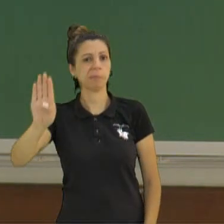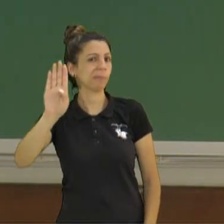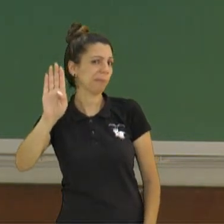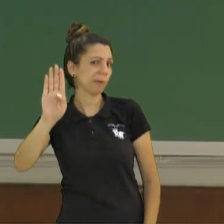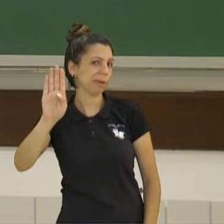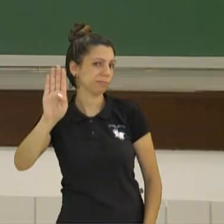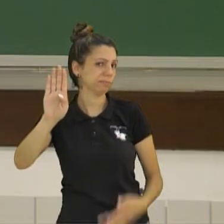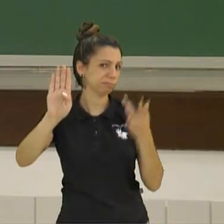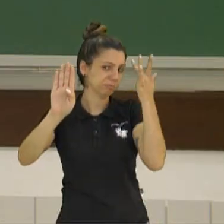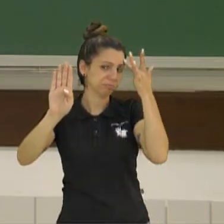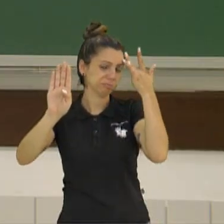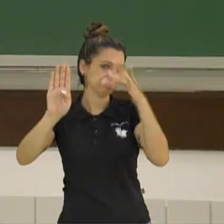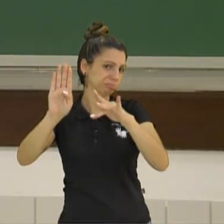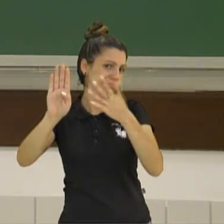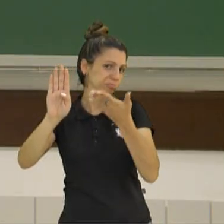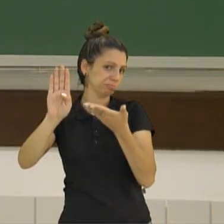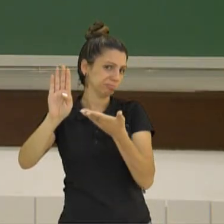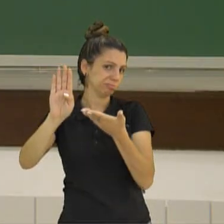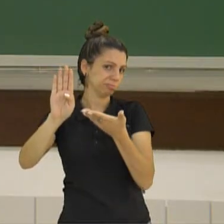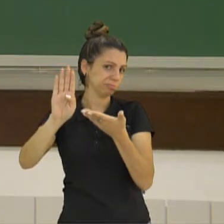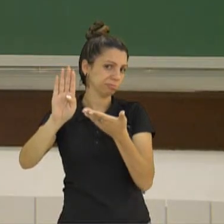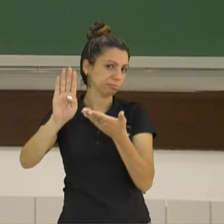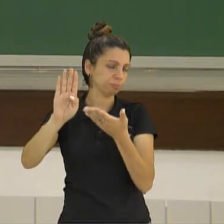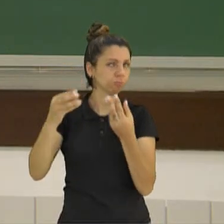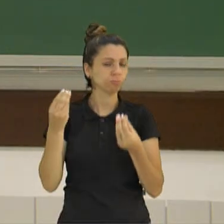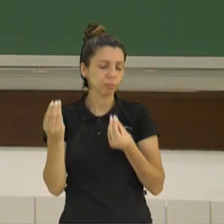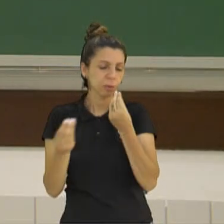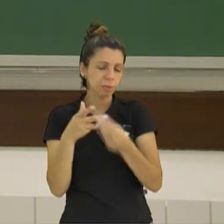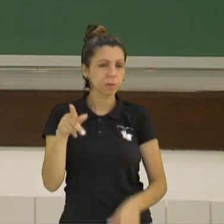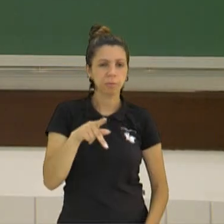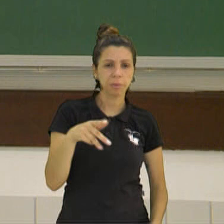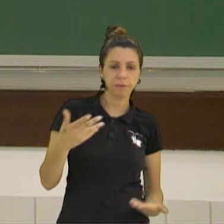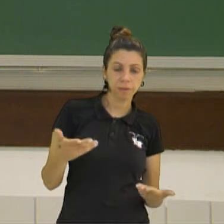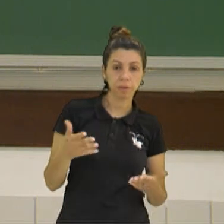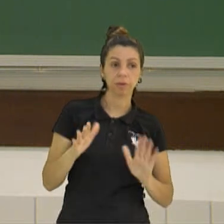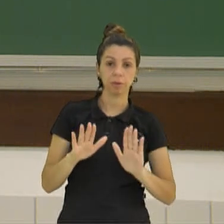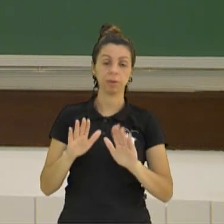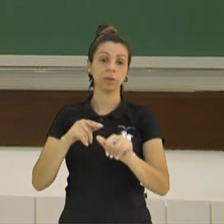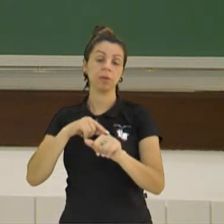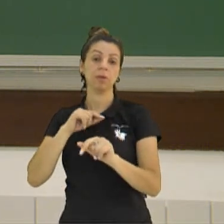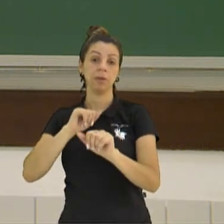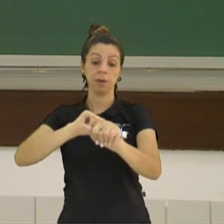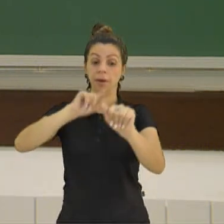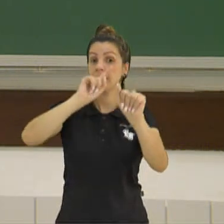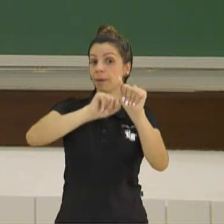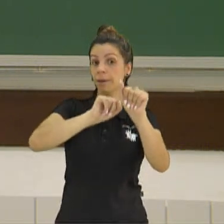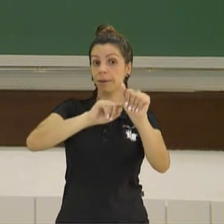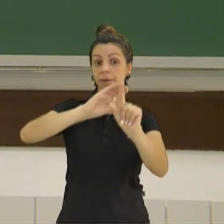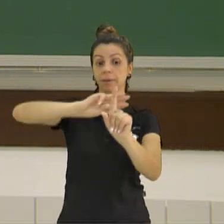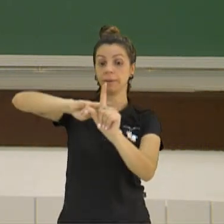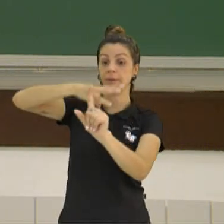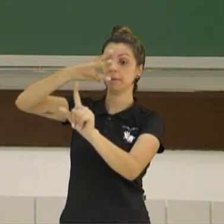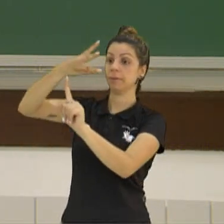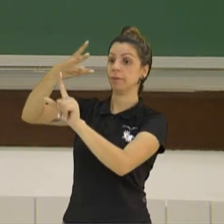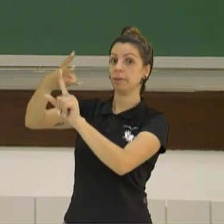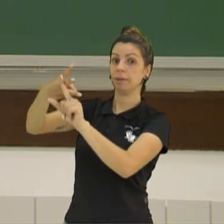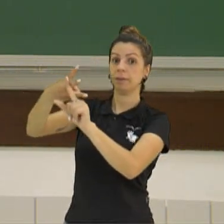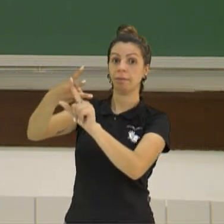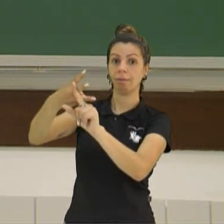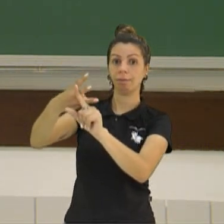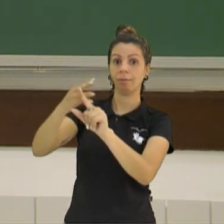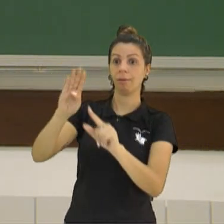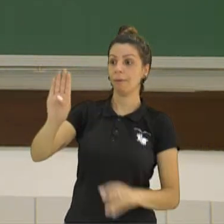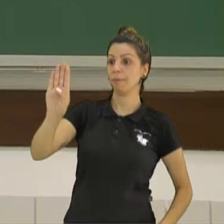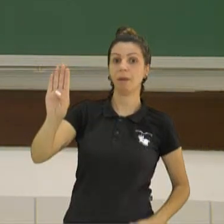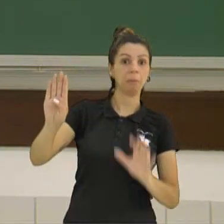Como assim, professor? O A triplicando, nada se pode dizer de B. O que eu quero dizer é o seguinte, que se o A triplica, não influencia o que acontece com o